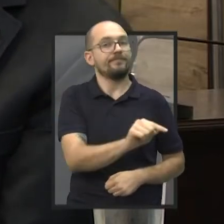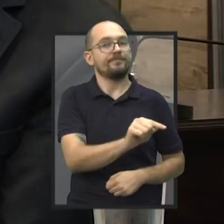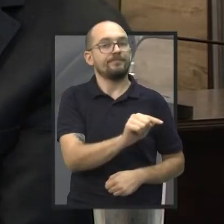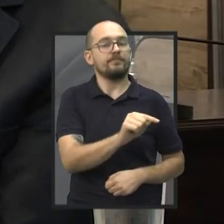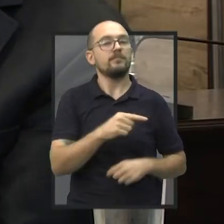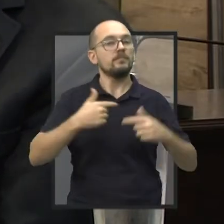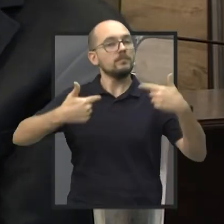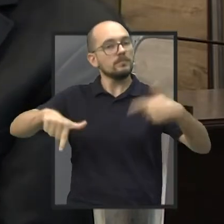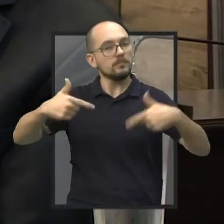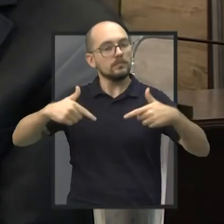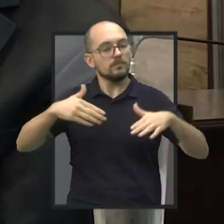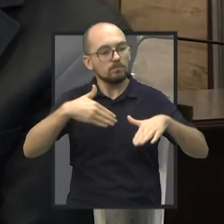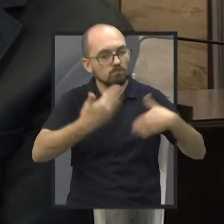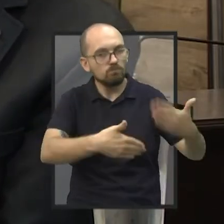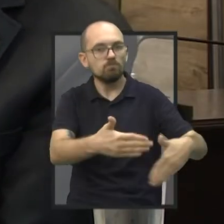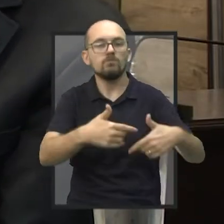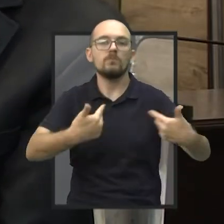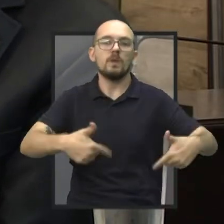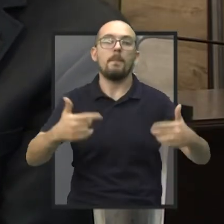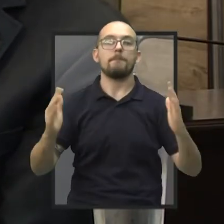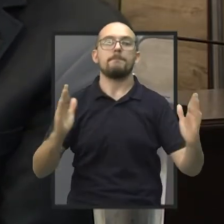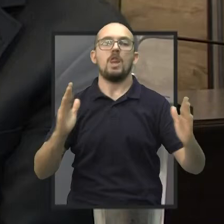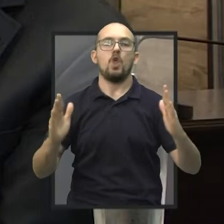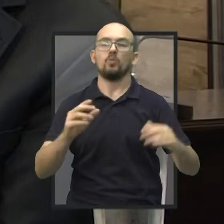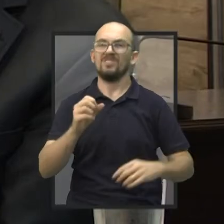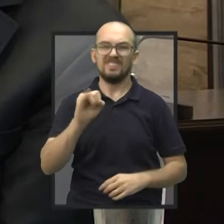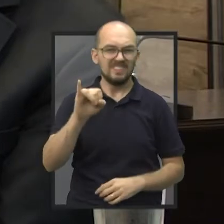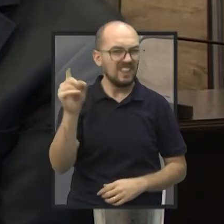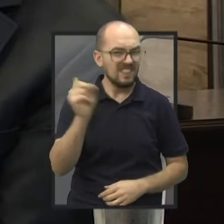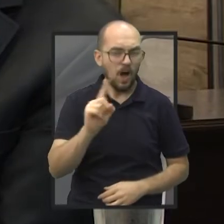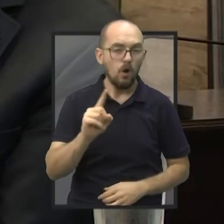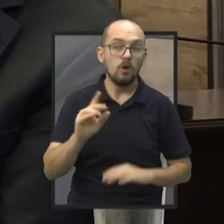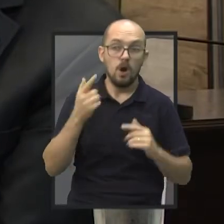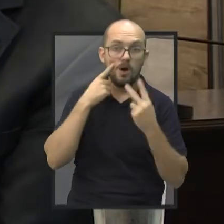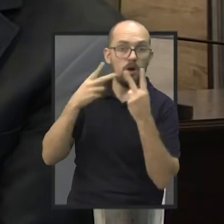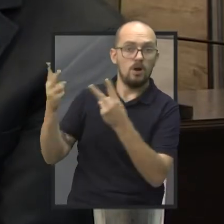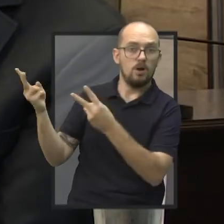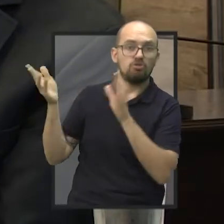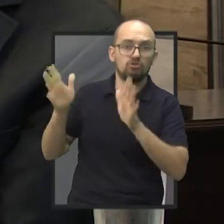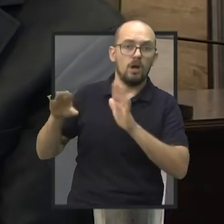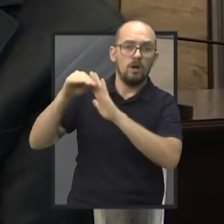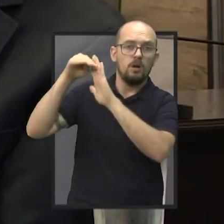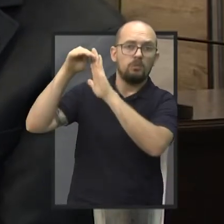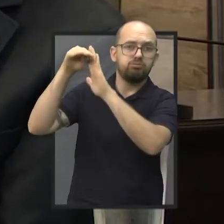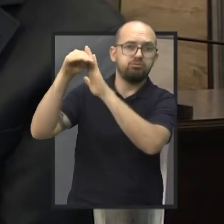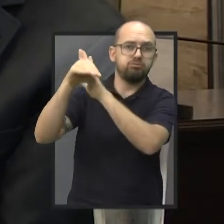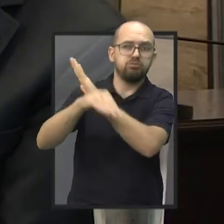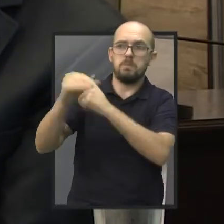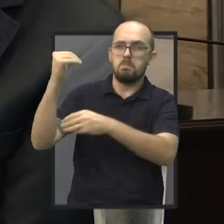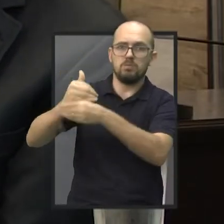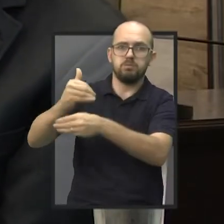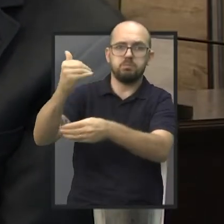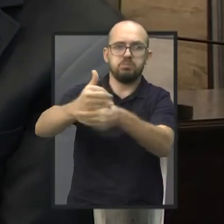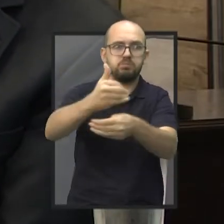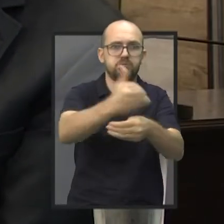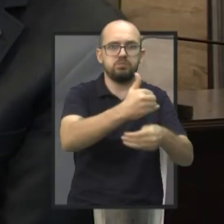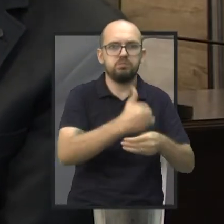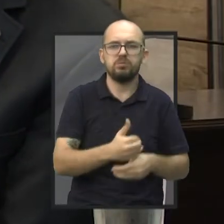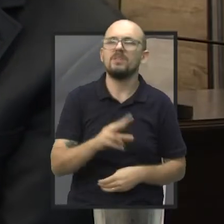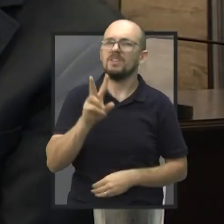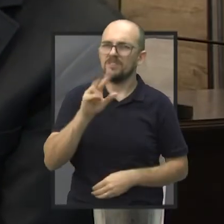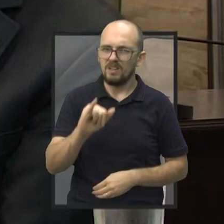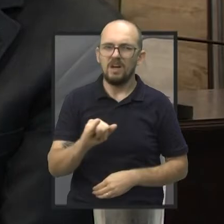possam trabalhar pelo menos de uma forma nesse período, porque senão vai haver já está havendo uma quebradeira geral que vai custar, além de